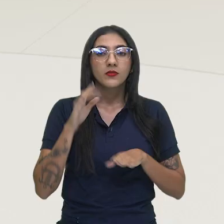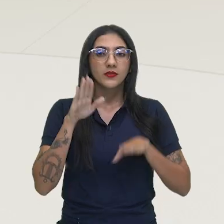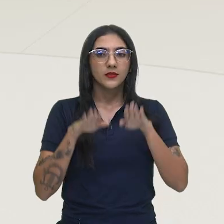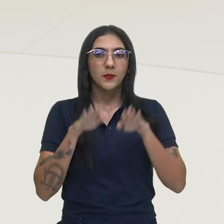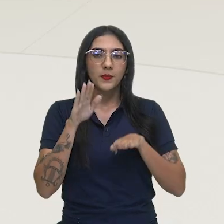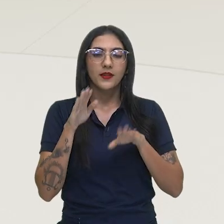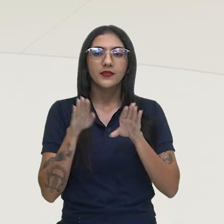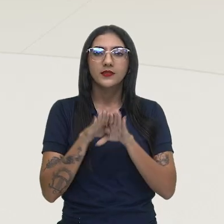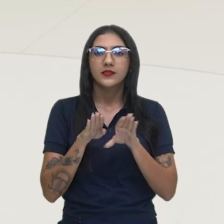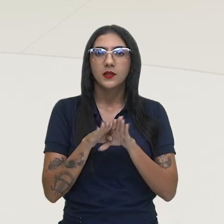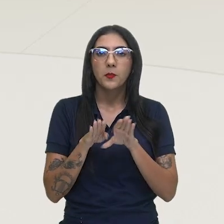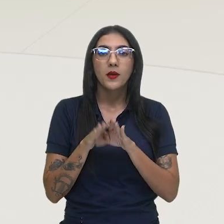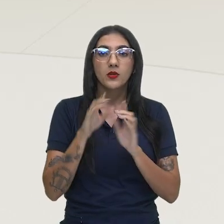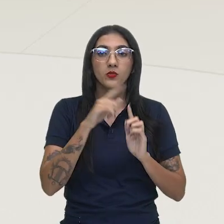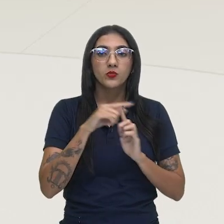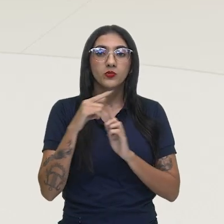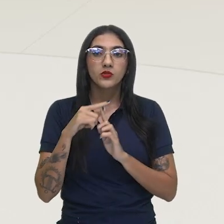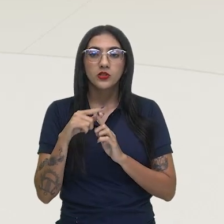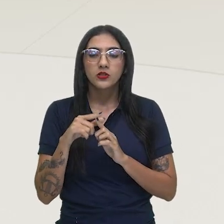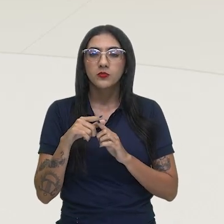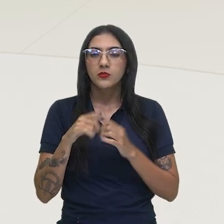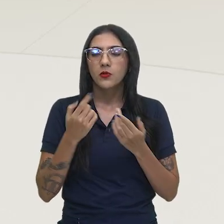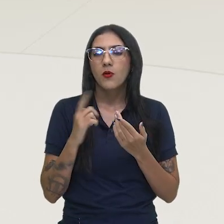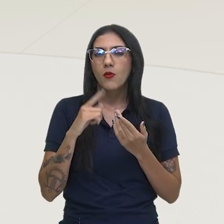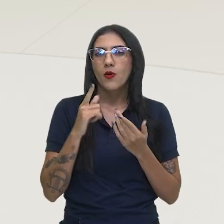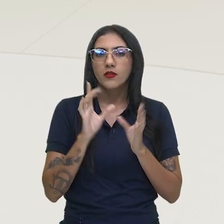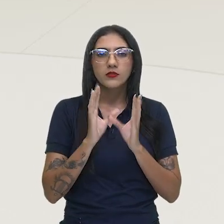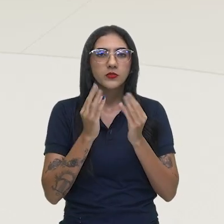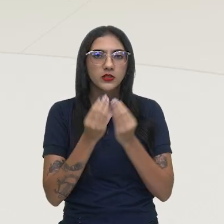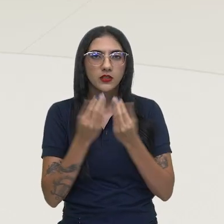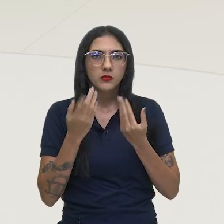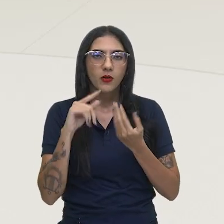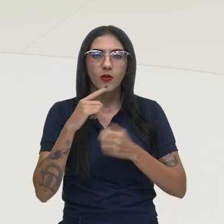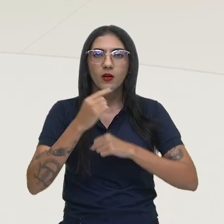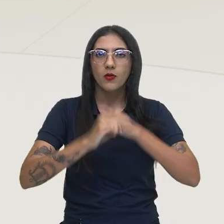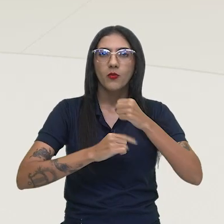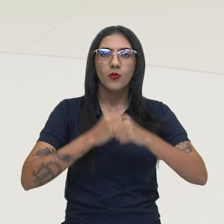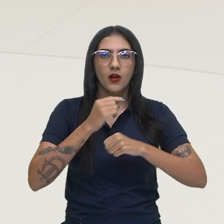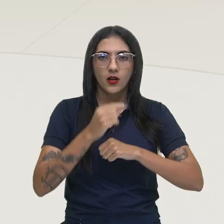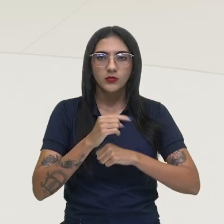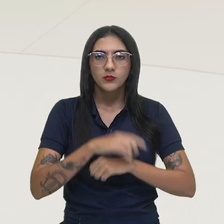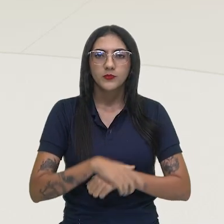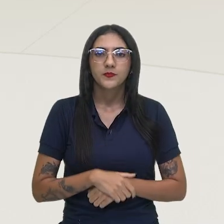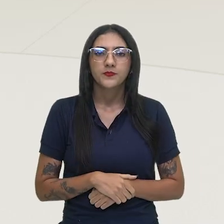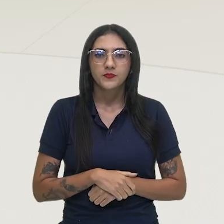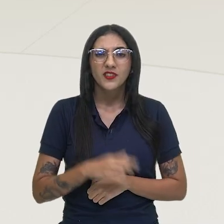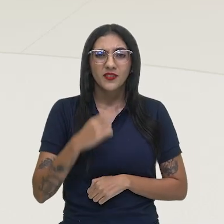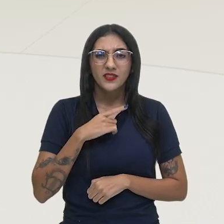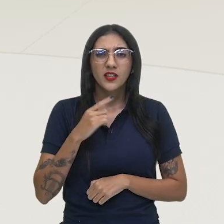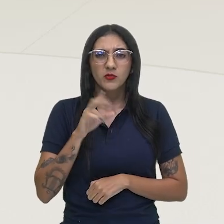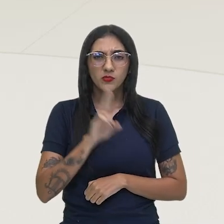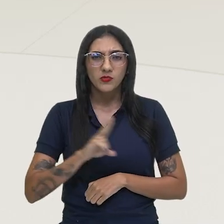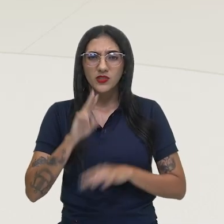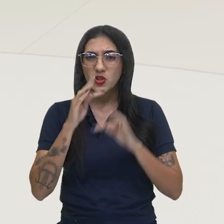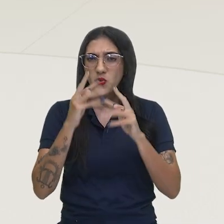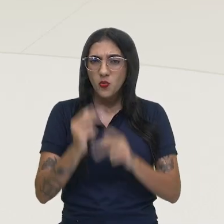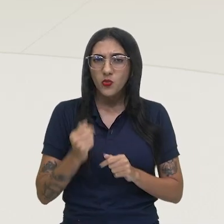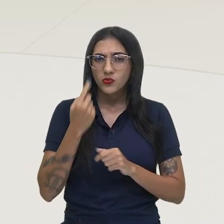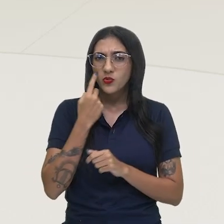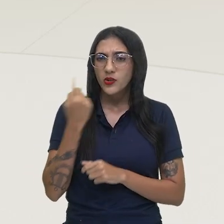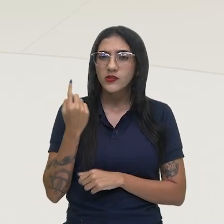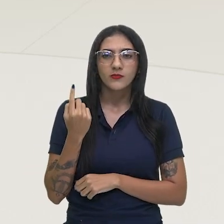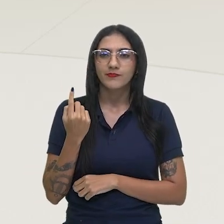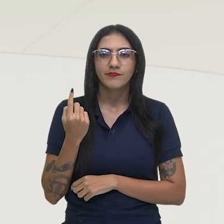também do átomo, tá? Qual é o elemento químico para fazer toda essa distribuição. Vai usar tudo isso aqui? Não. Se um